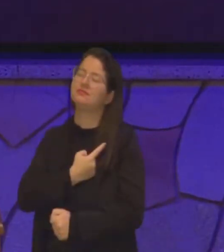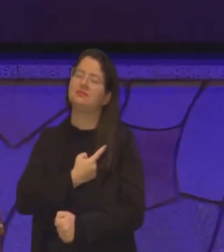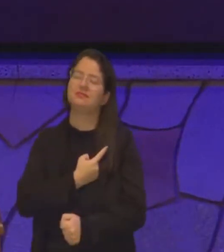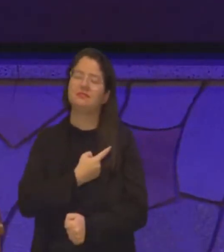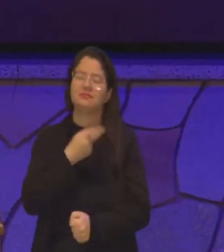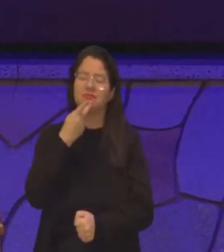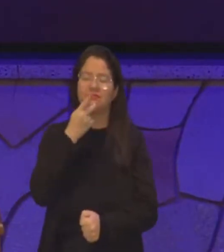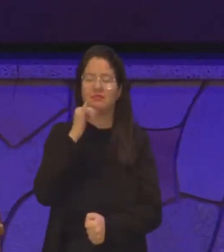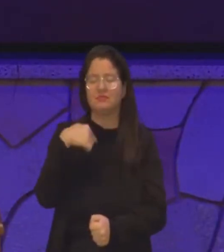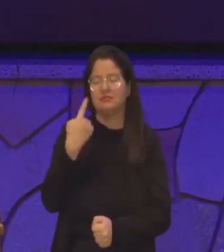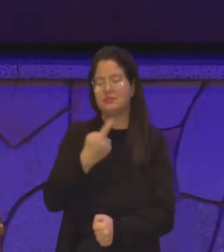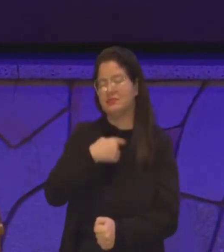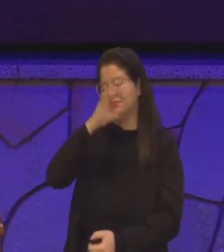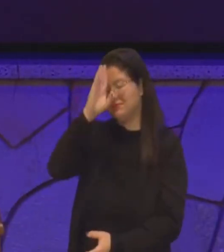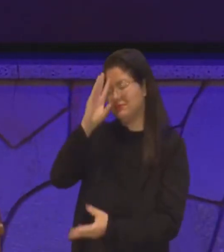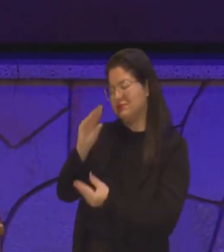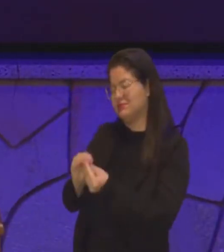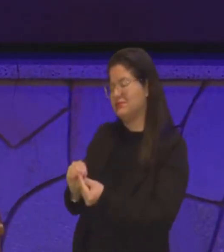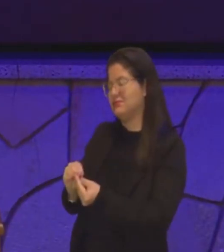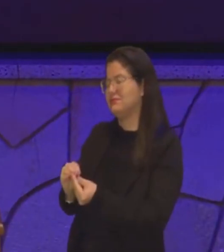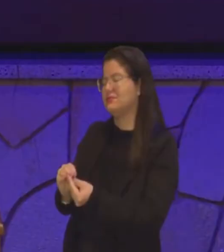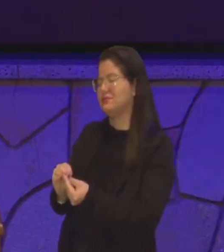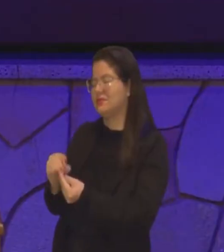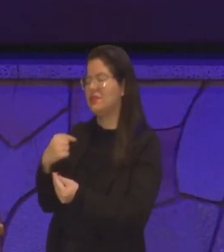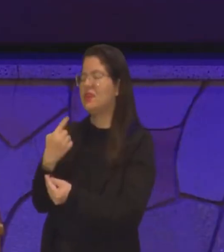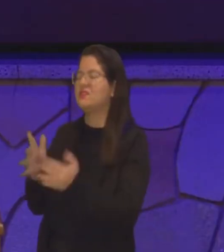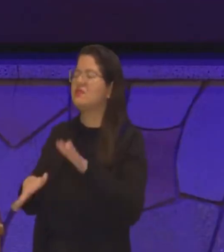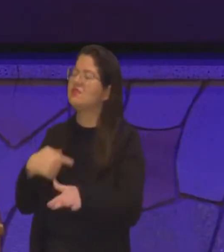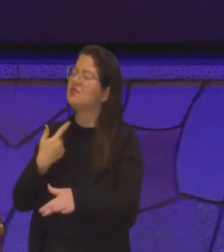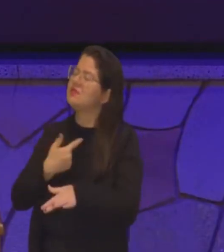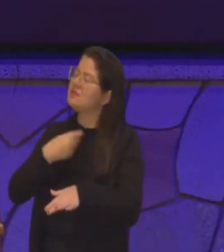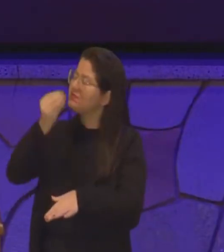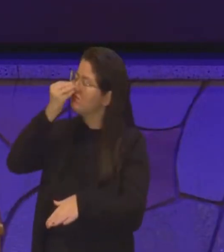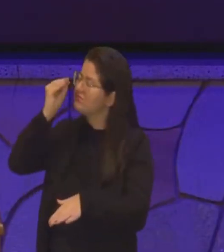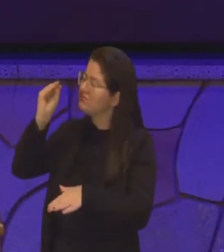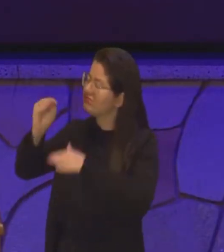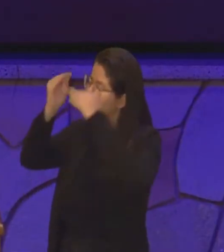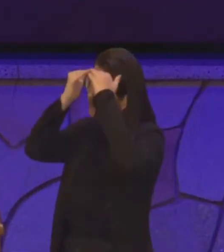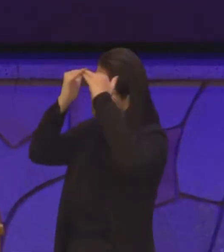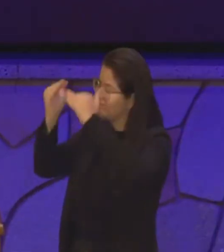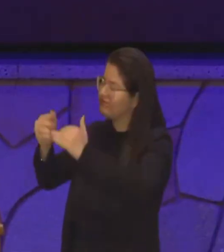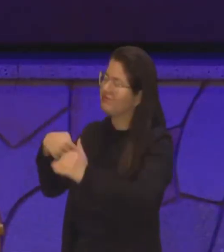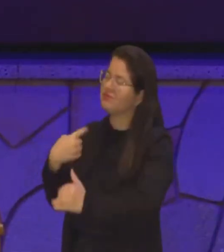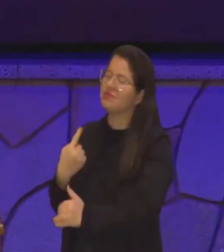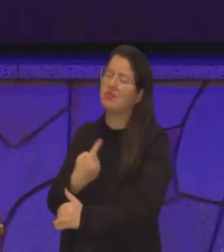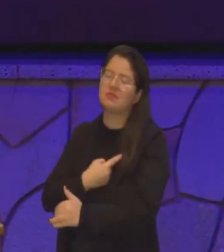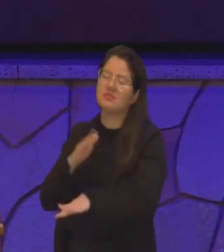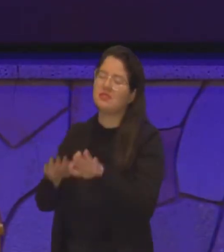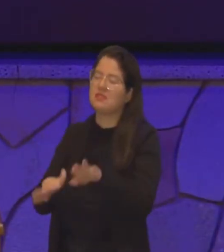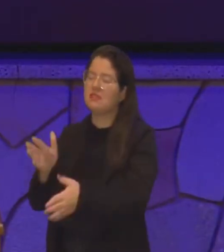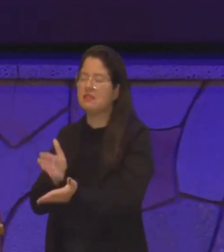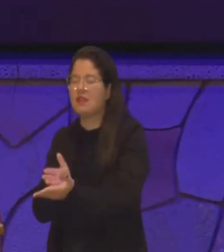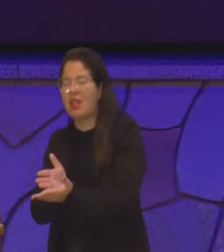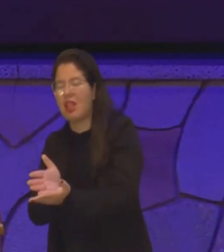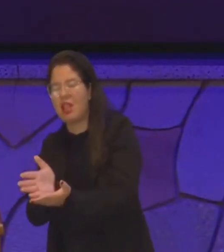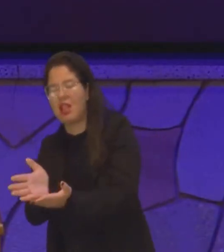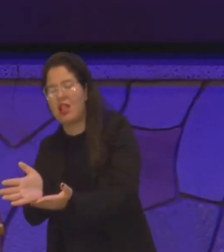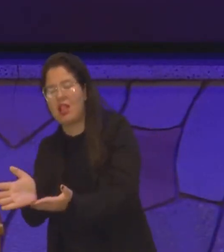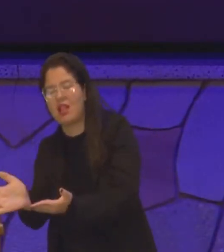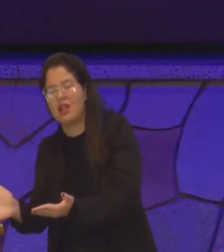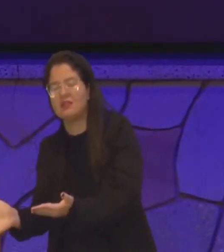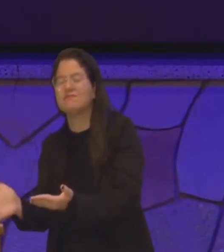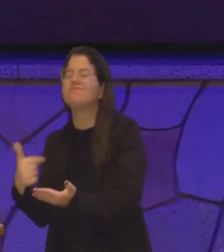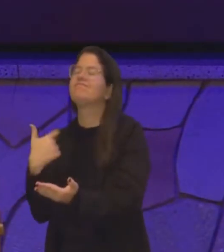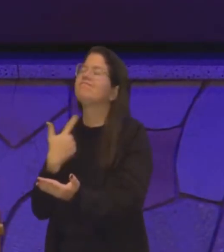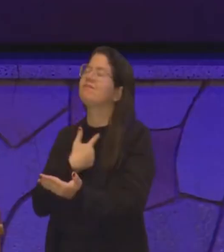nós entendemos porque é que nós temos abandonado a obediência. Nós não estamos caminhando plenamente no